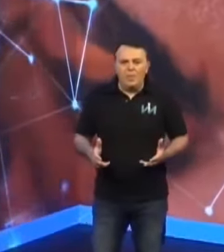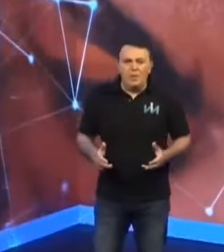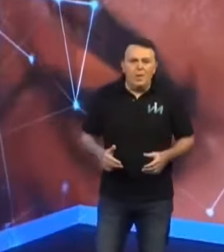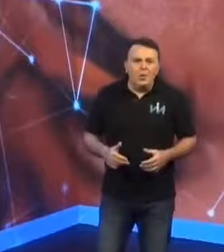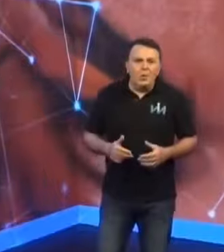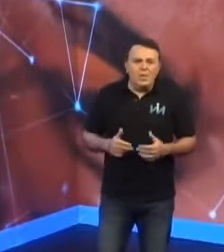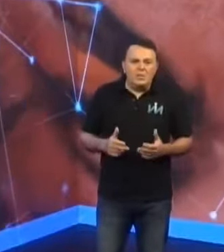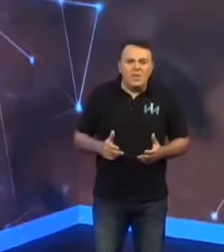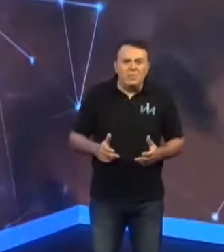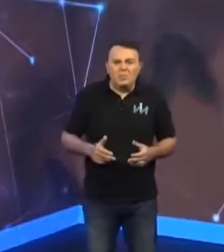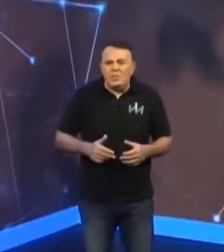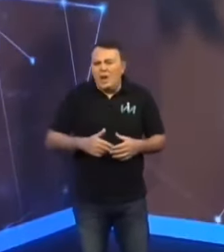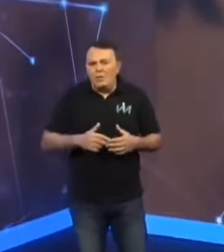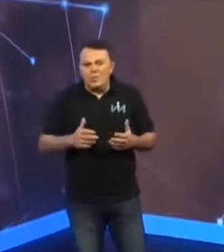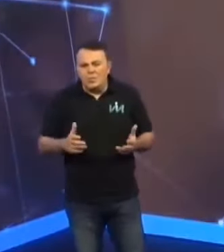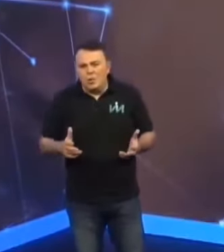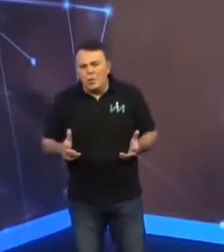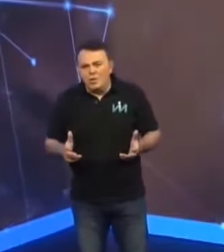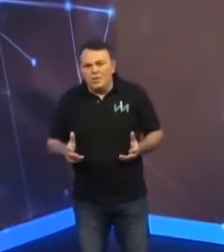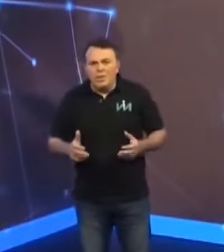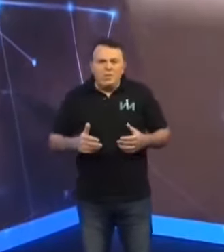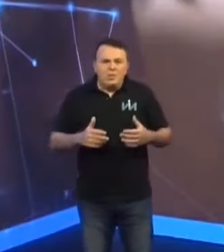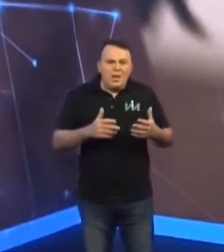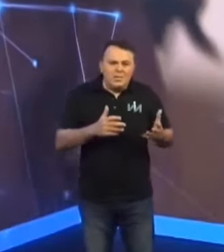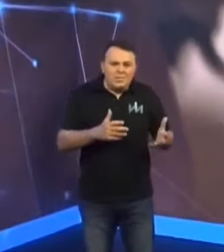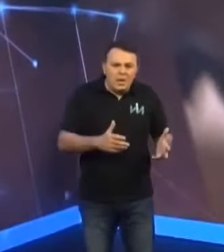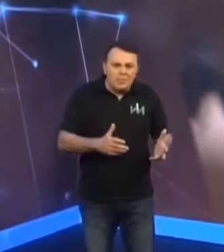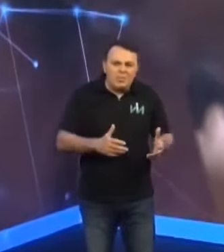omnicanal. Conhecemos a nossa história,